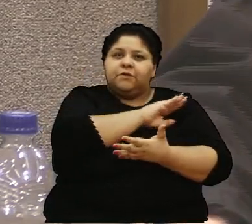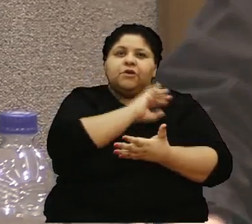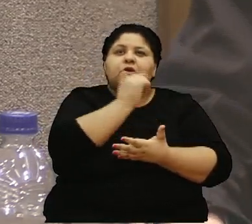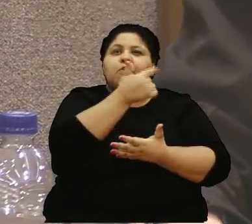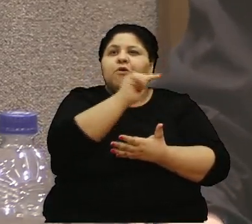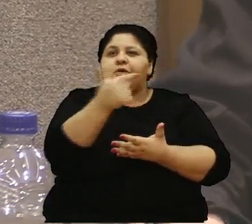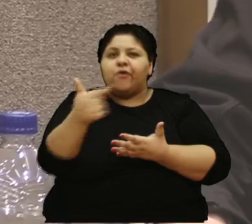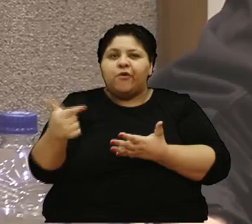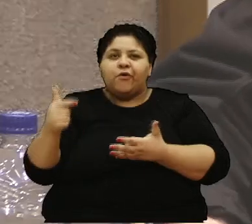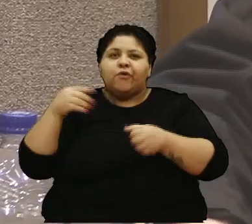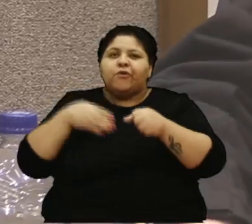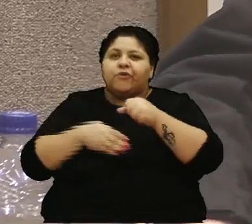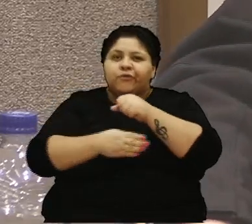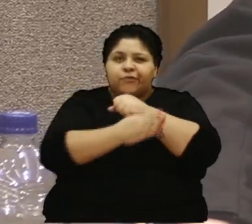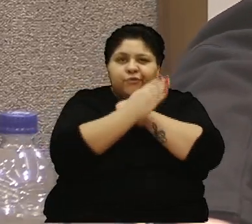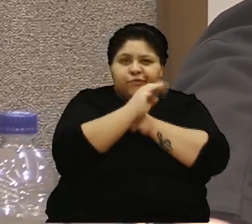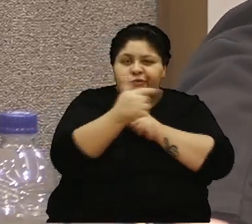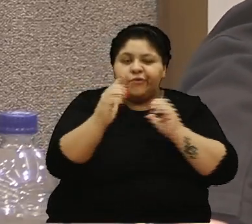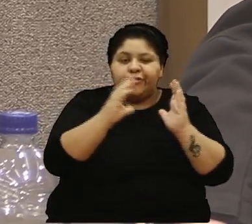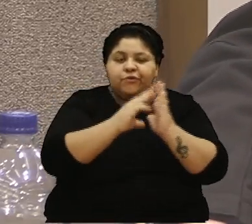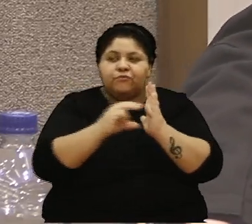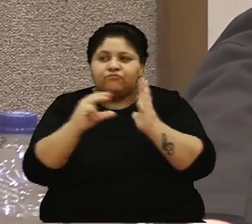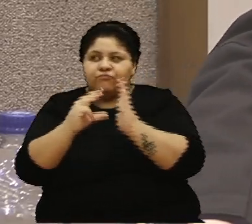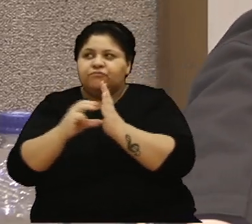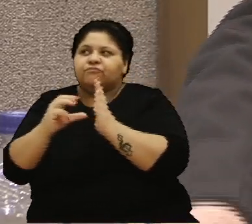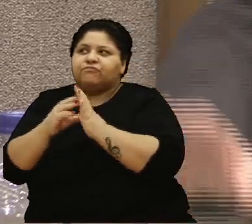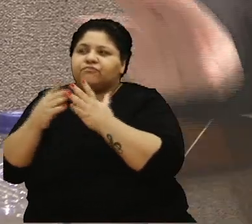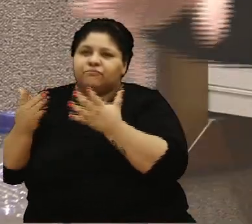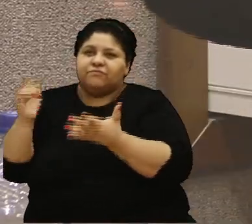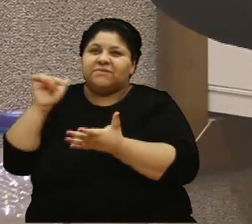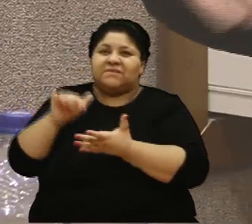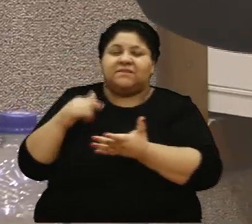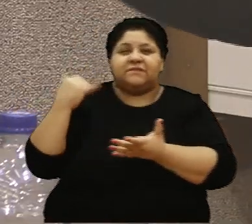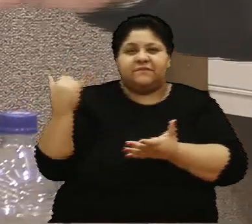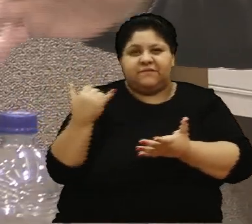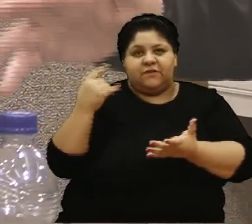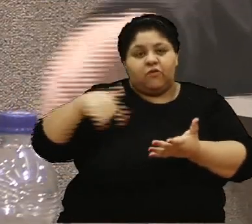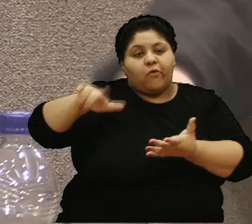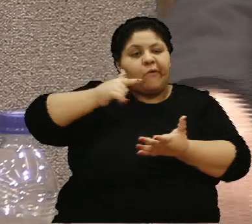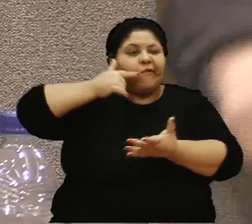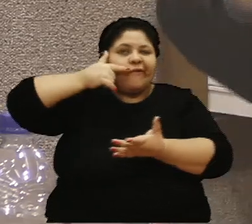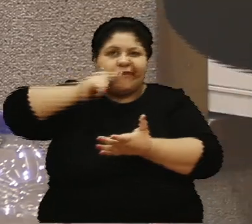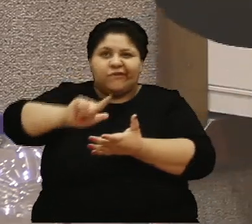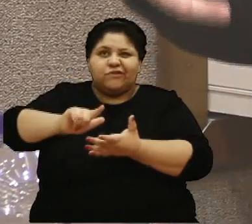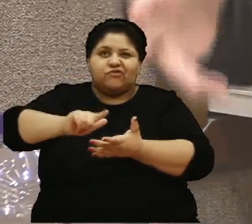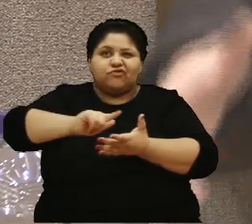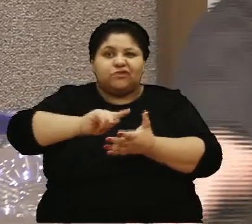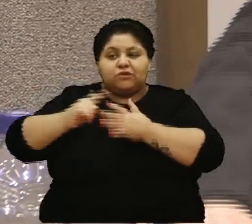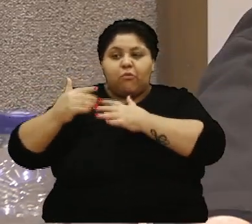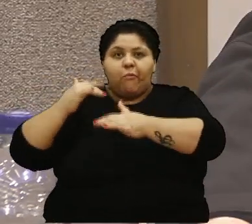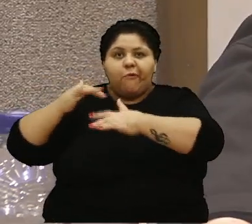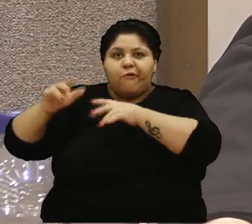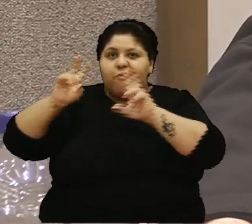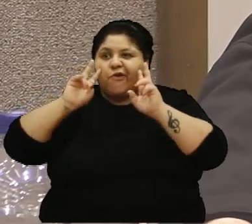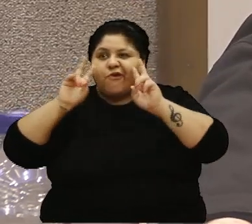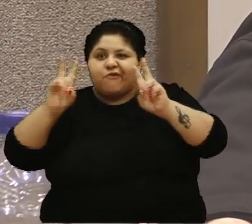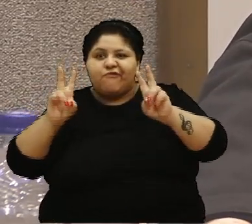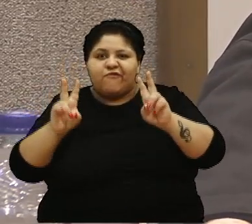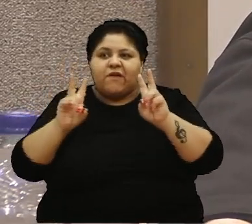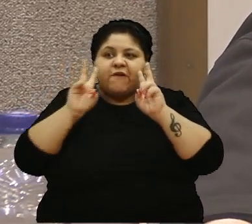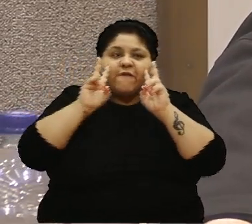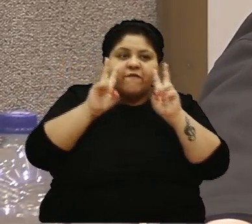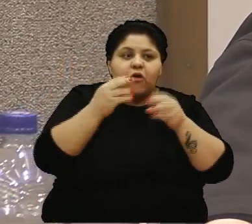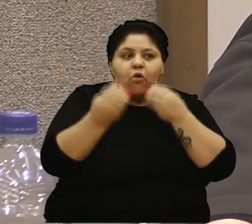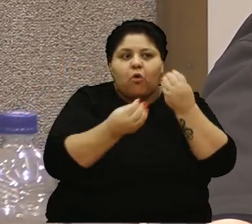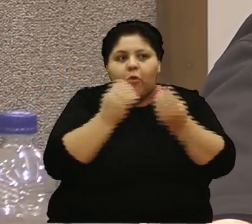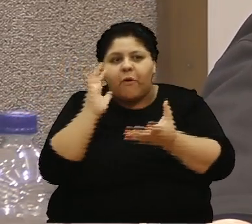outros modelos de conhecer, né? E isso é muito importante, que a gente consiga se deslocar e ver com os próprios olhos, né, como